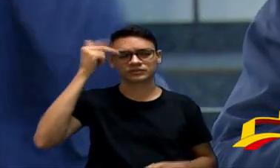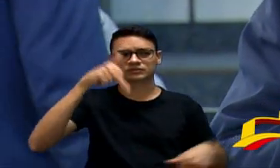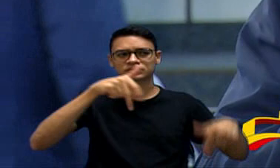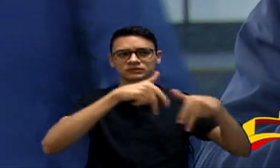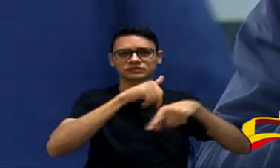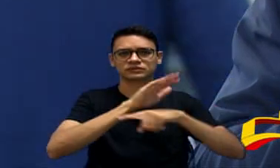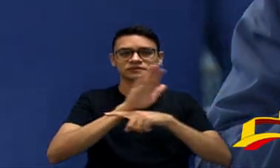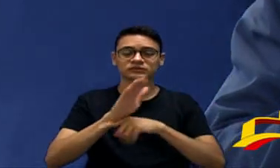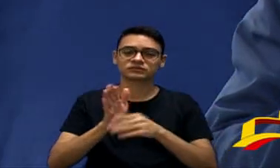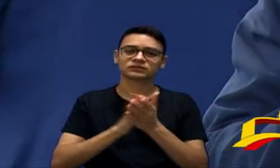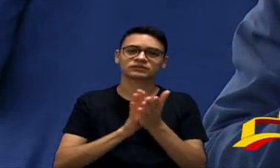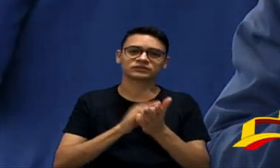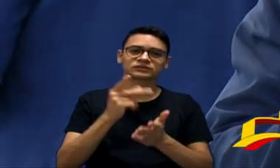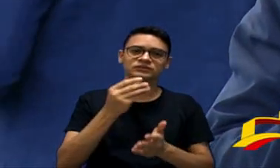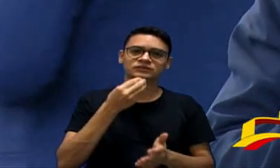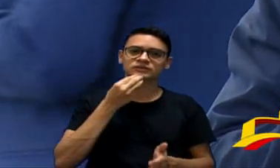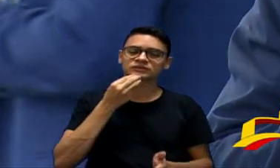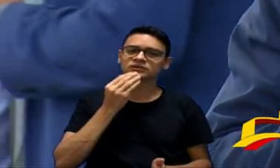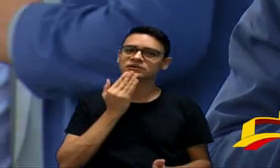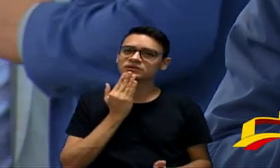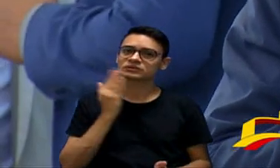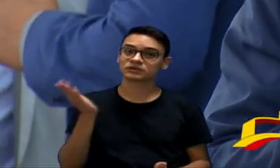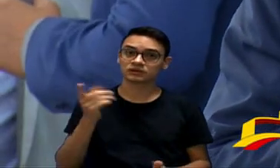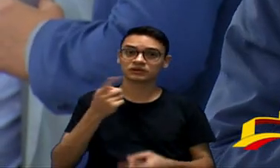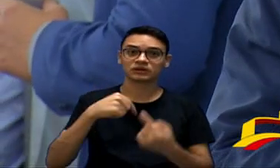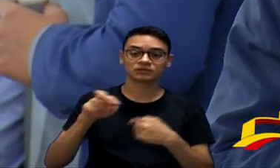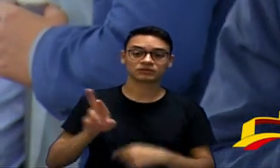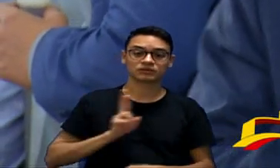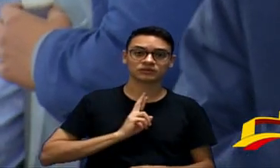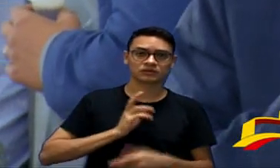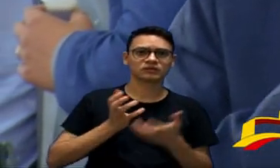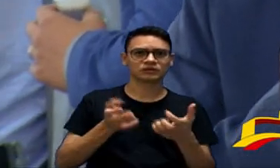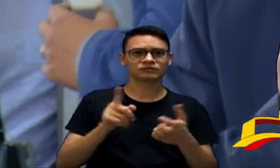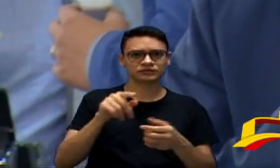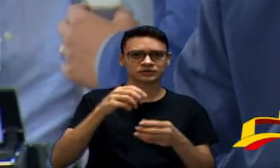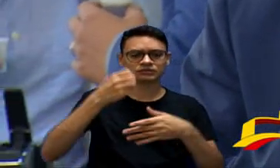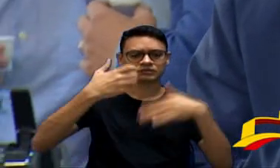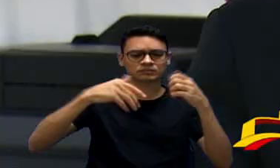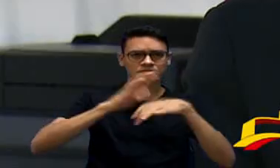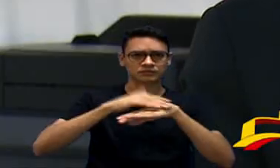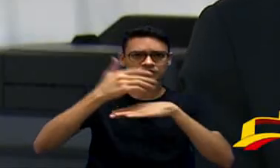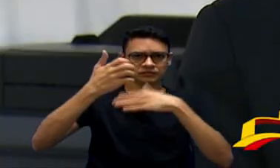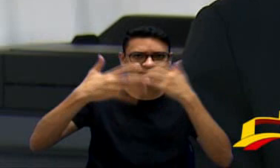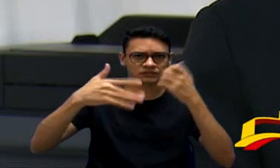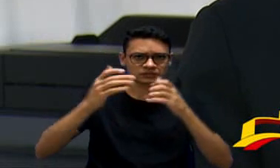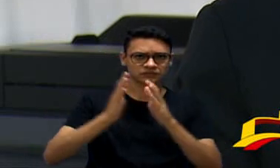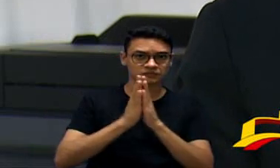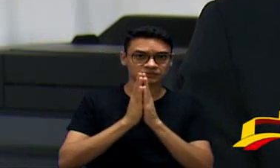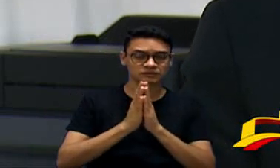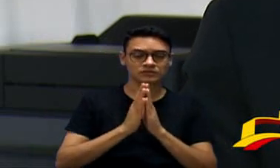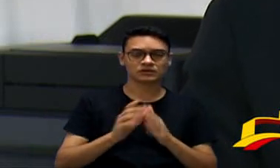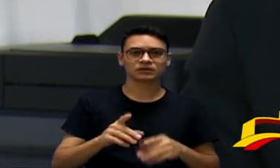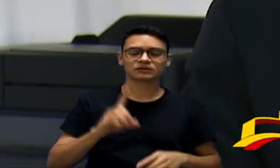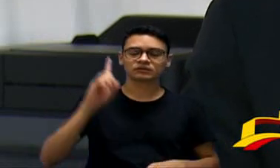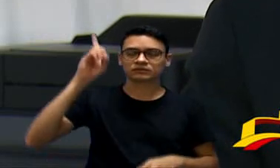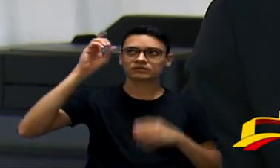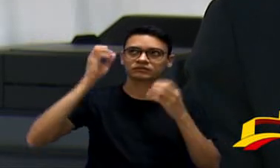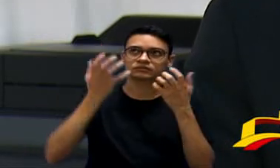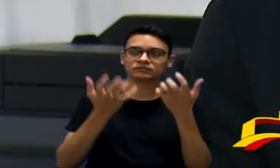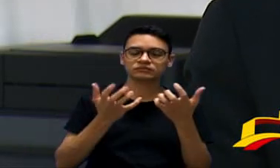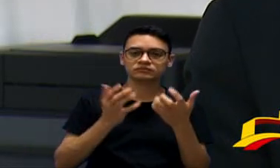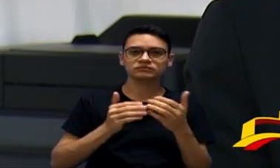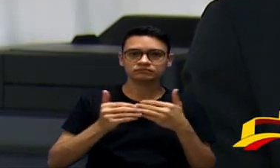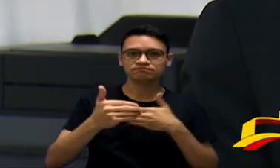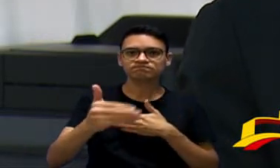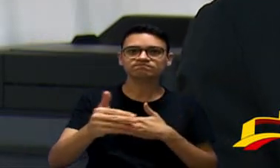pelo requerimento. Quiser, eu quero quando vir a resposta, você compartilhe ela com a gente aqui também, Deus, viu? Claro. Se Deus quiser, nós podemos botar um governador bom agora,